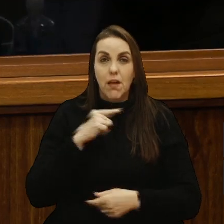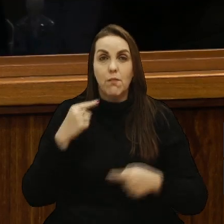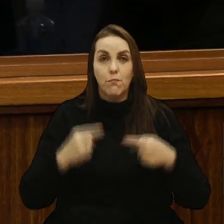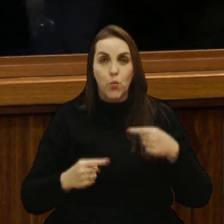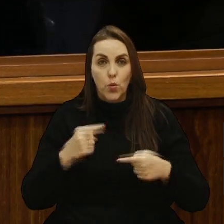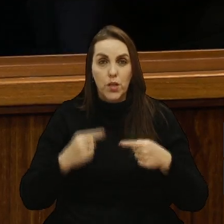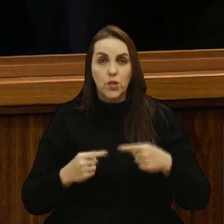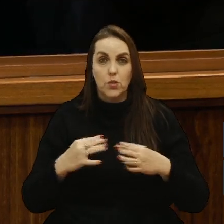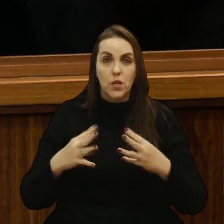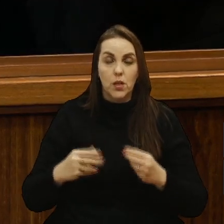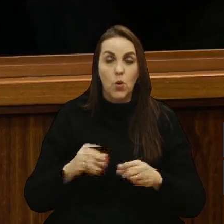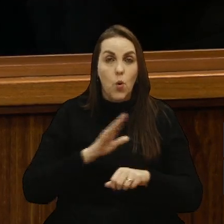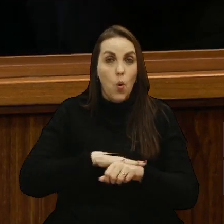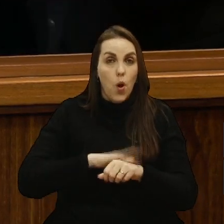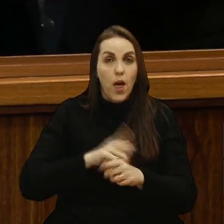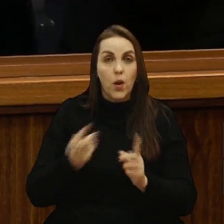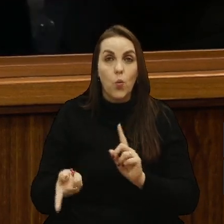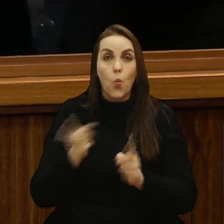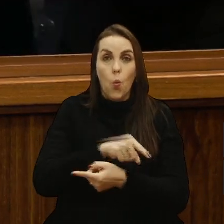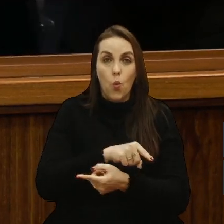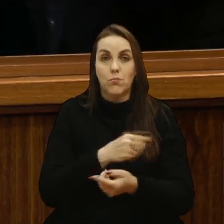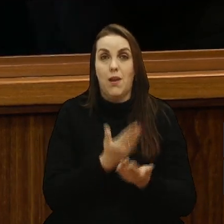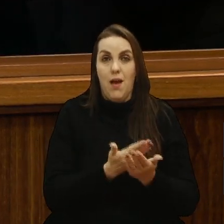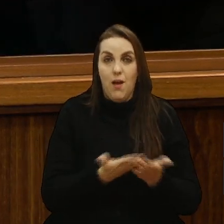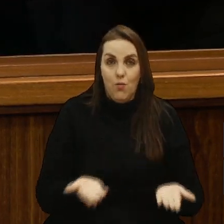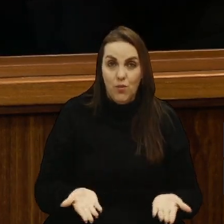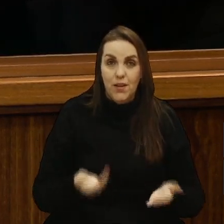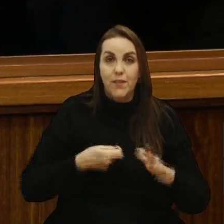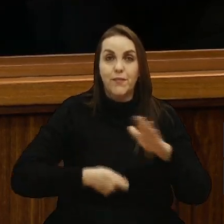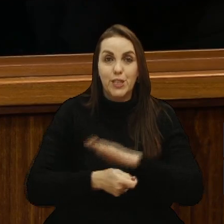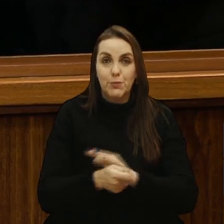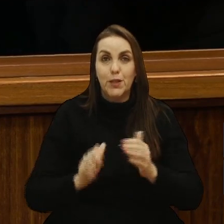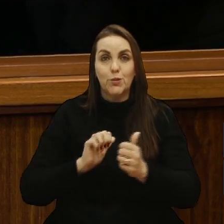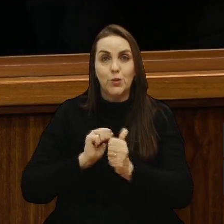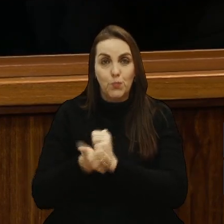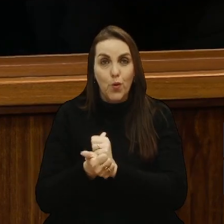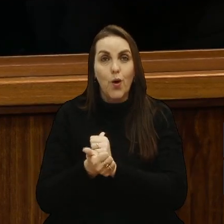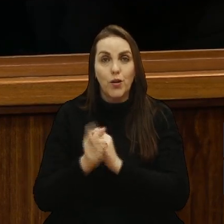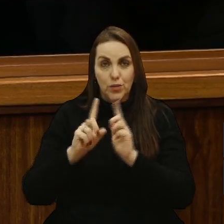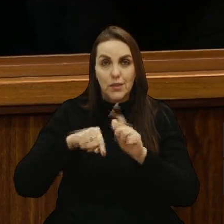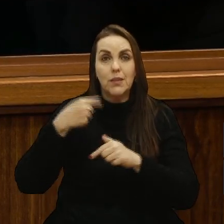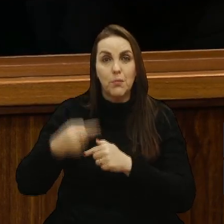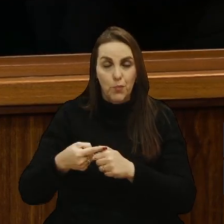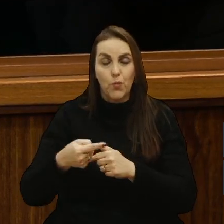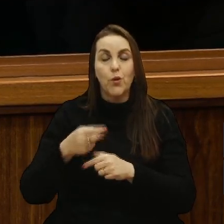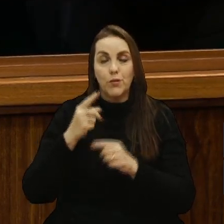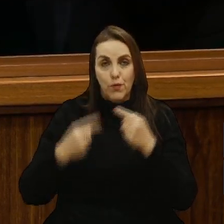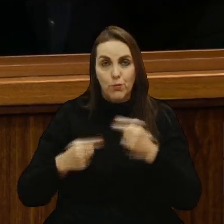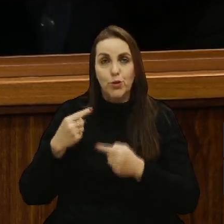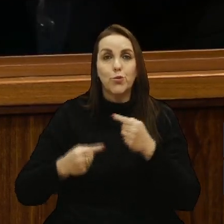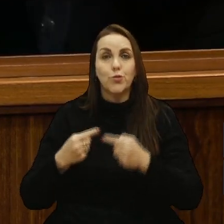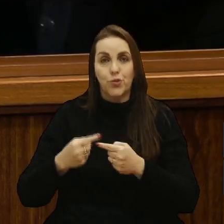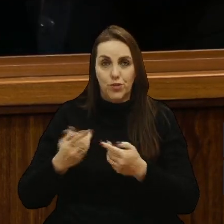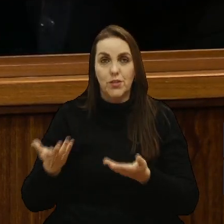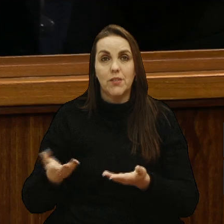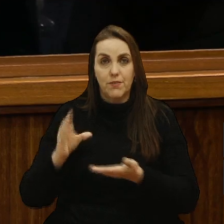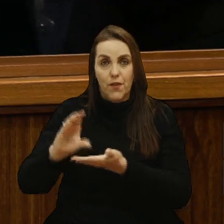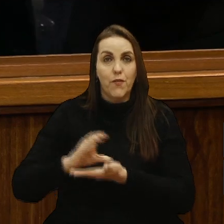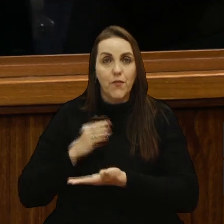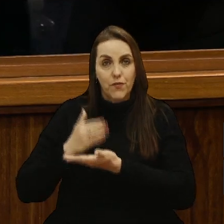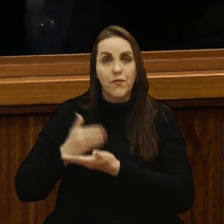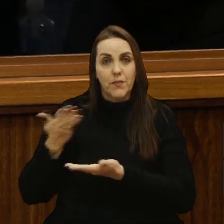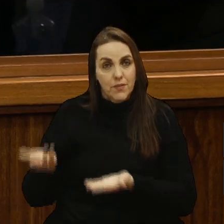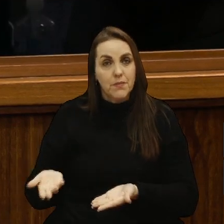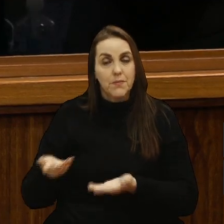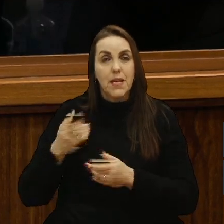no turno contrário, de investimento ao esporte, que nós vamos discutir daqui a pouco o FIA Esporte, que também